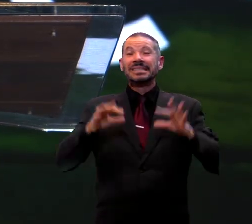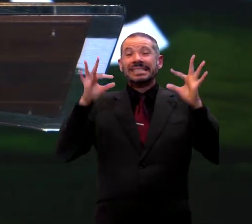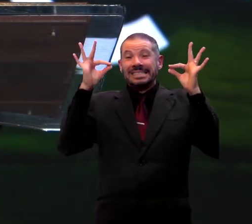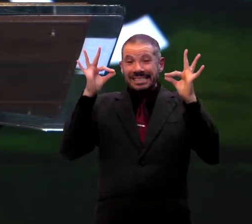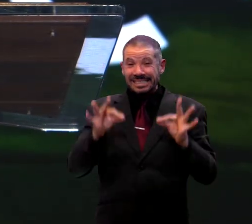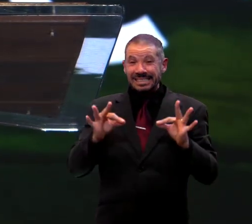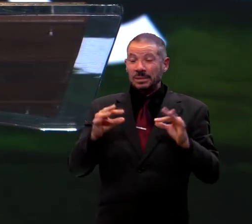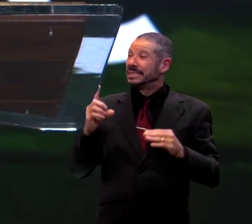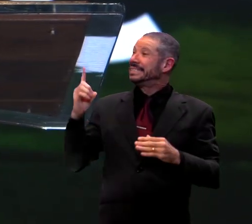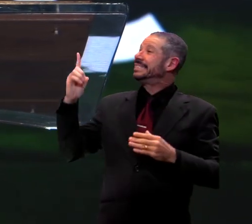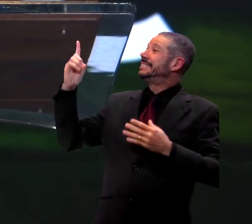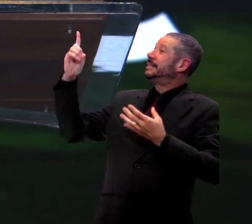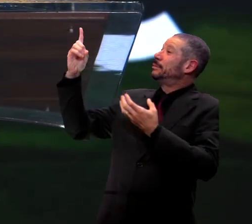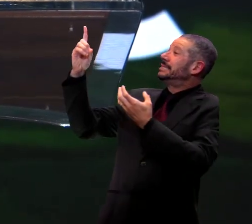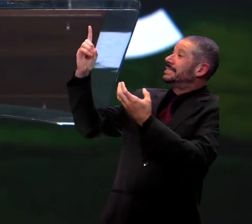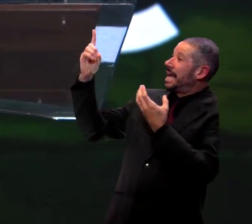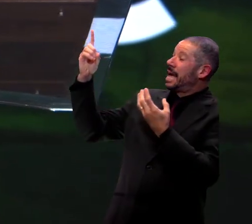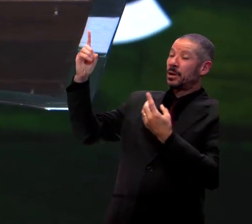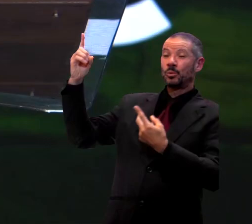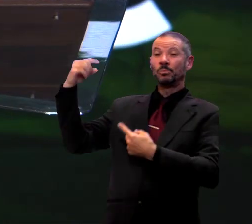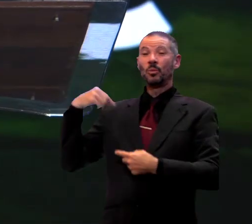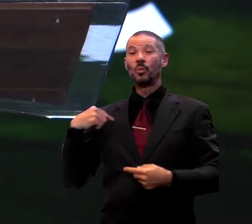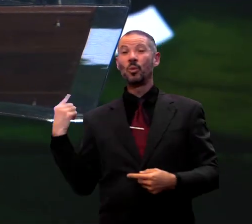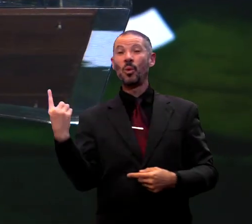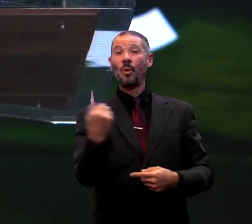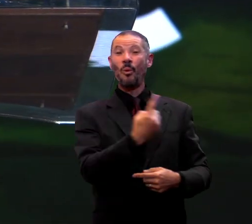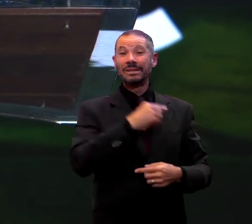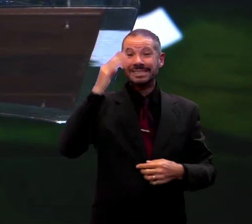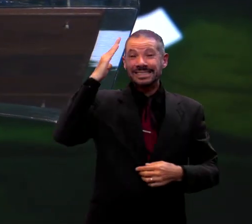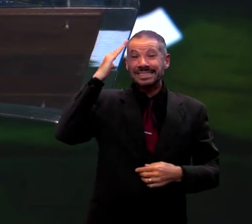Deus espera de mim e de você, sabia?